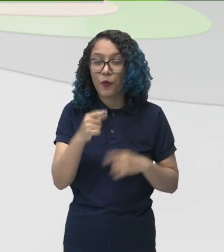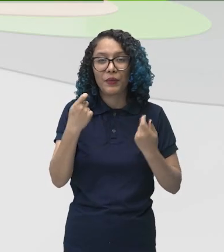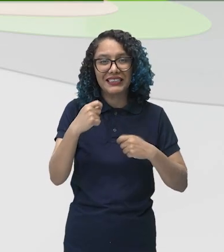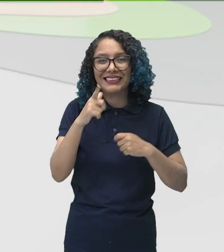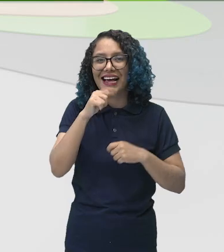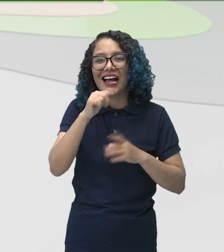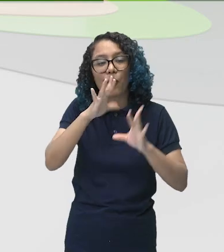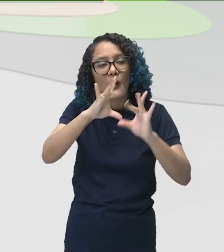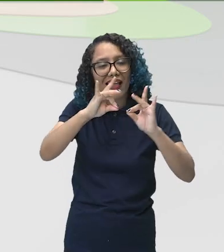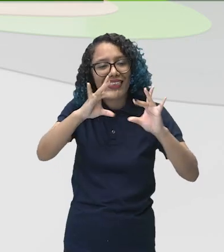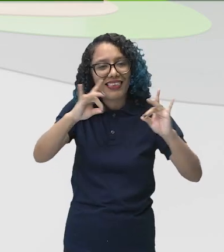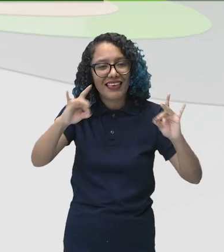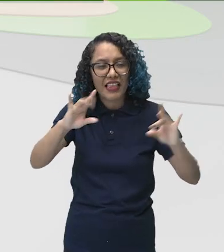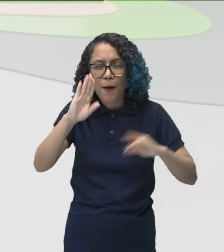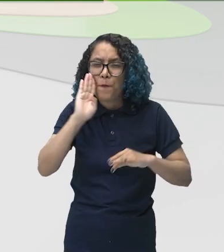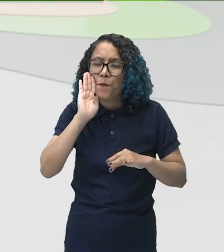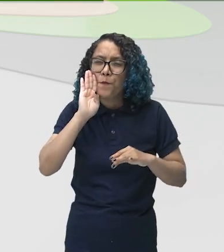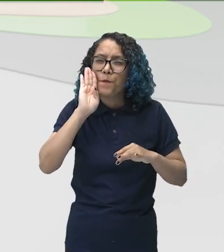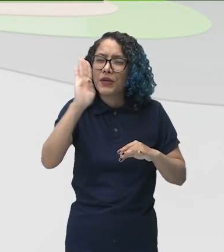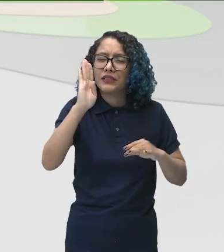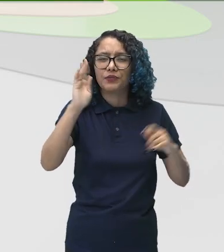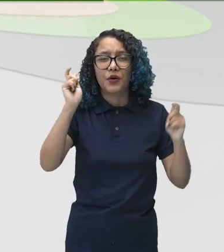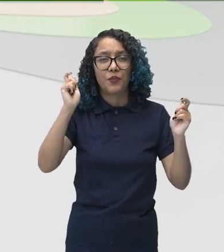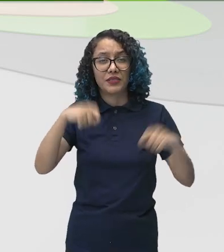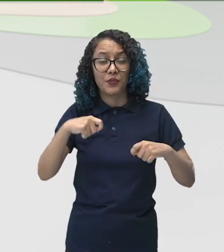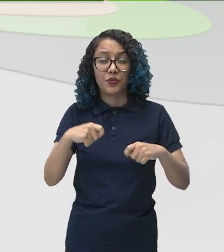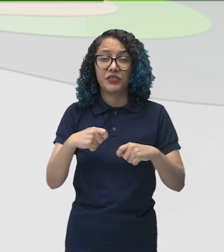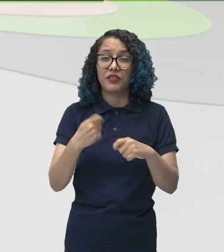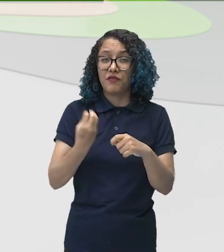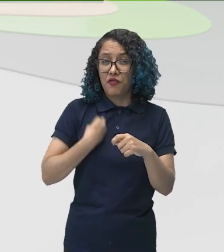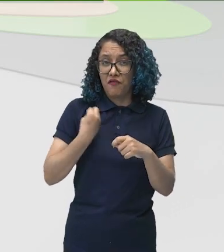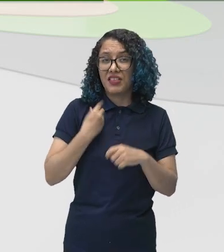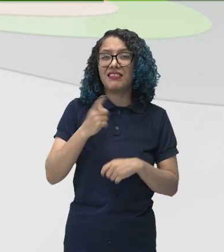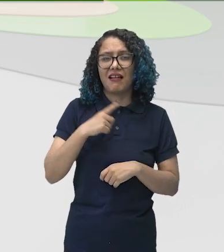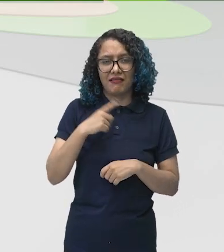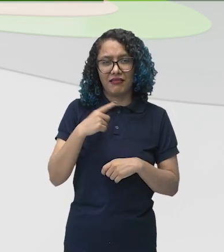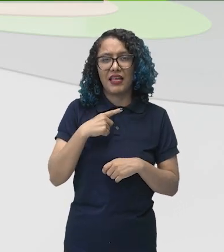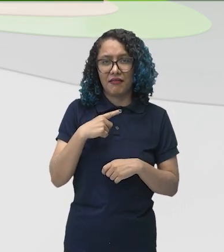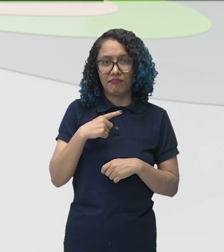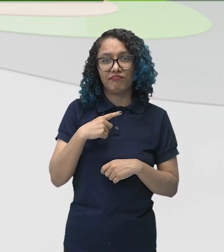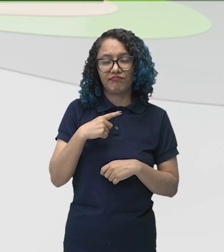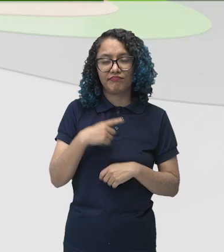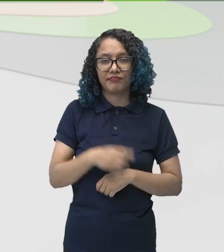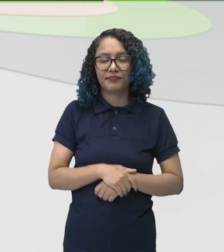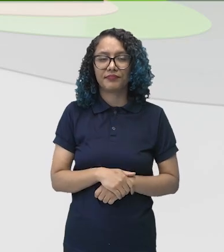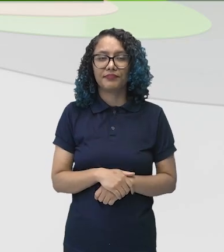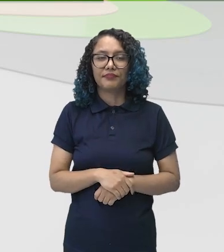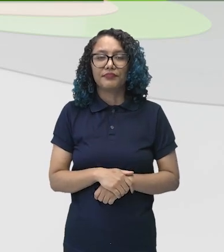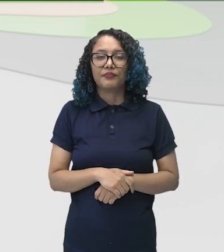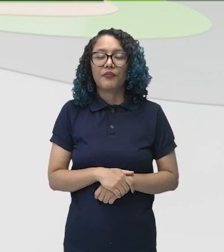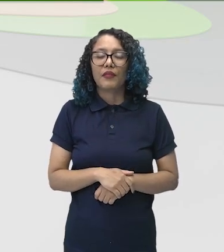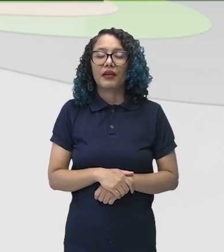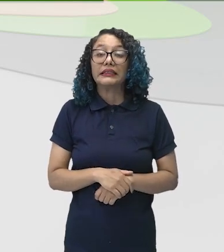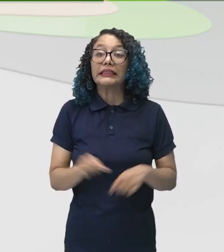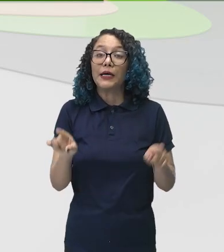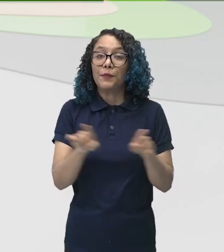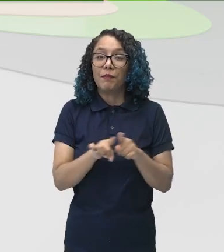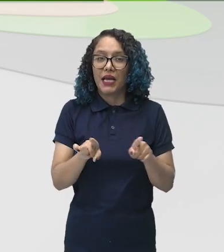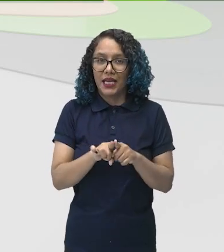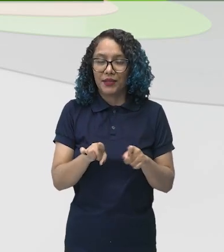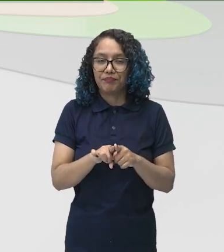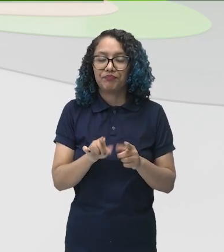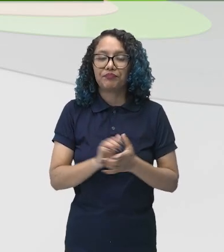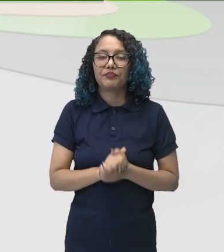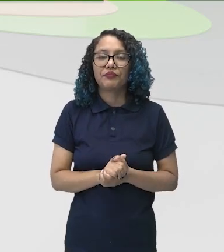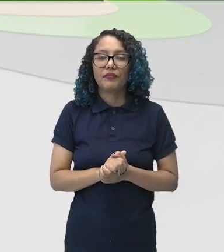principais ingredientes para a existência de vida como a conhecemos. Além disso, essa zona